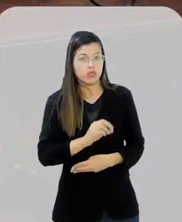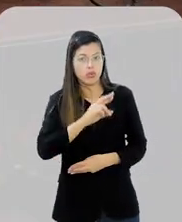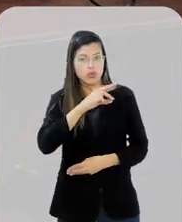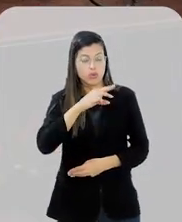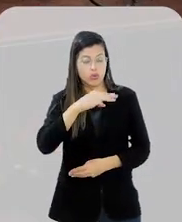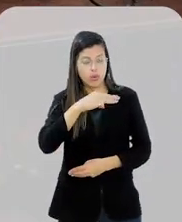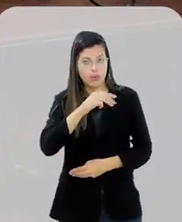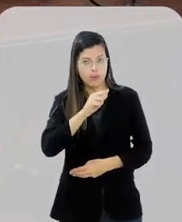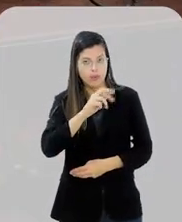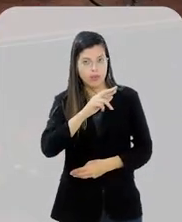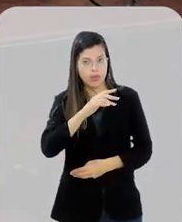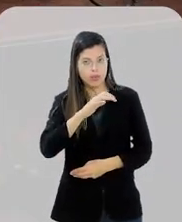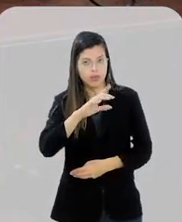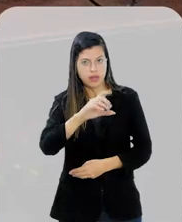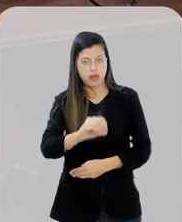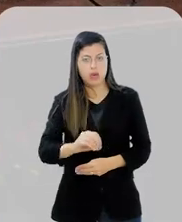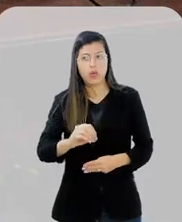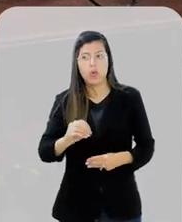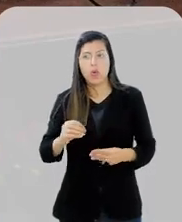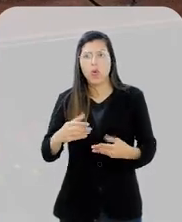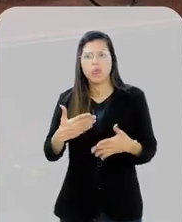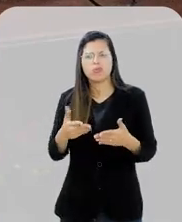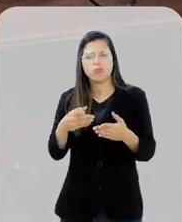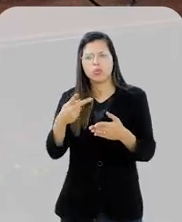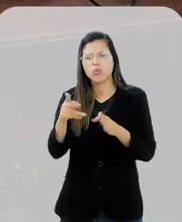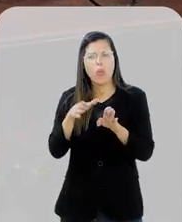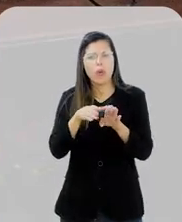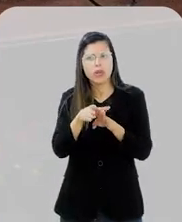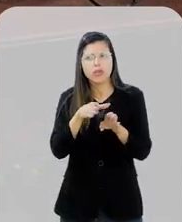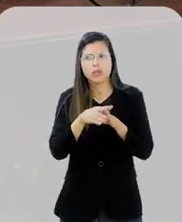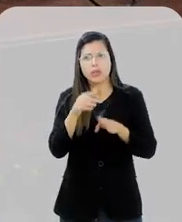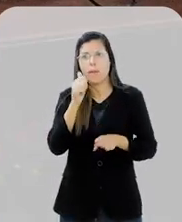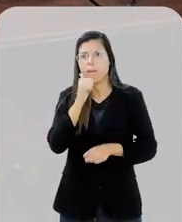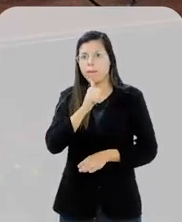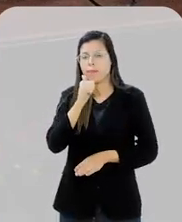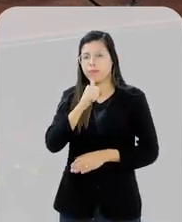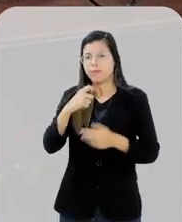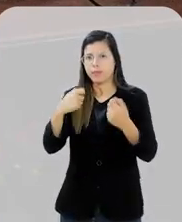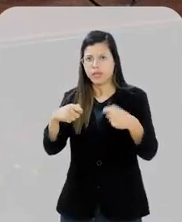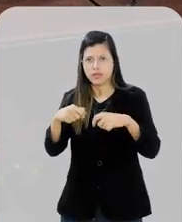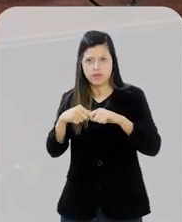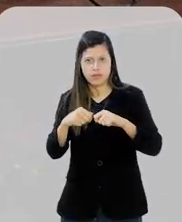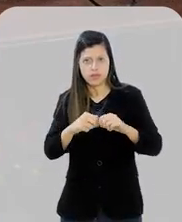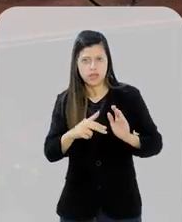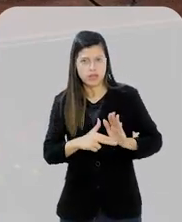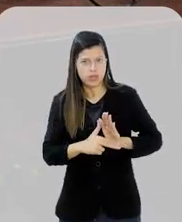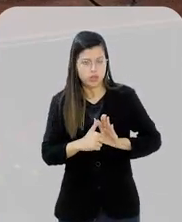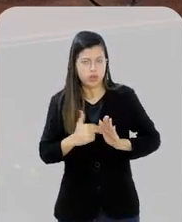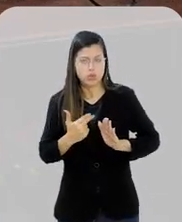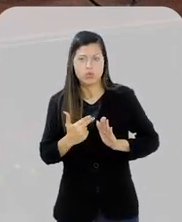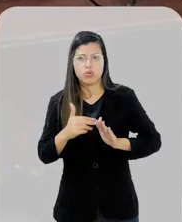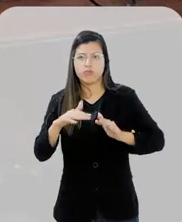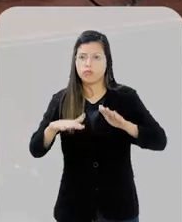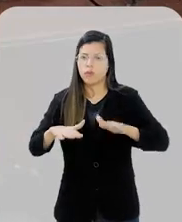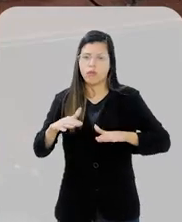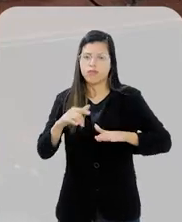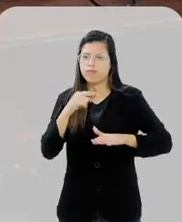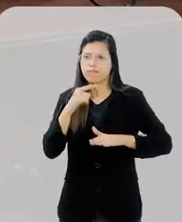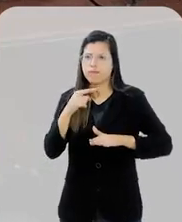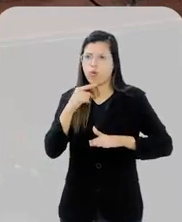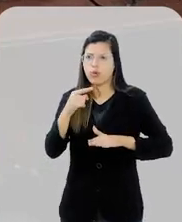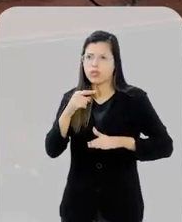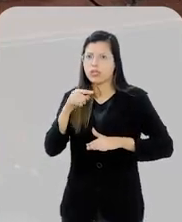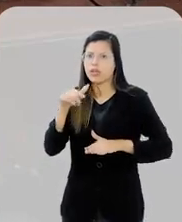que a gente tem hoje, assim, né? Qual que é a sua orientação para a mulher que precisa ir fazer a cirurgia e talvez não possa ir pela